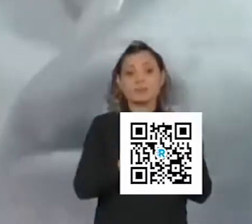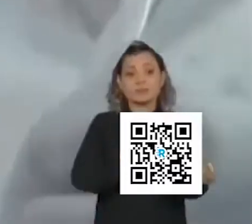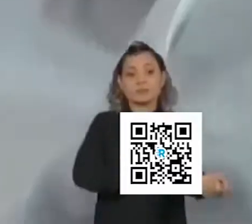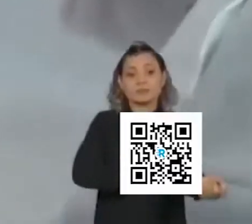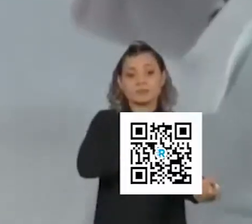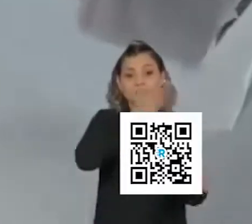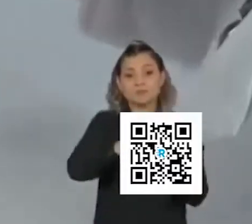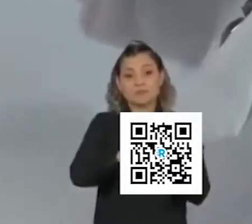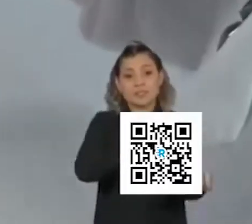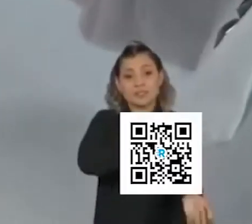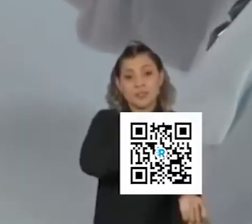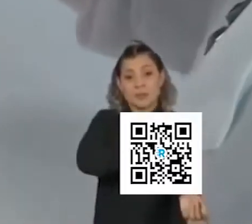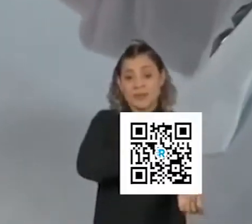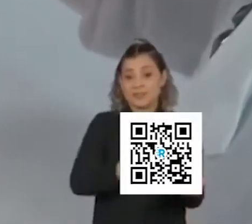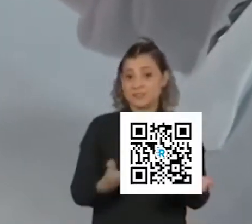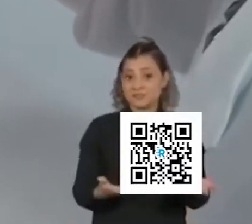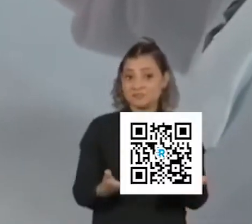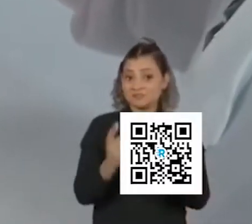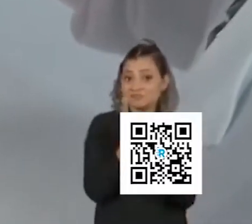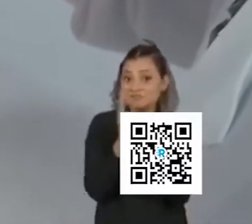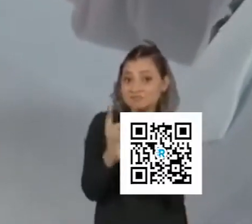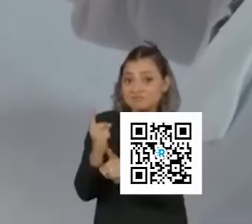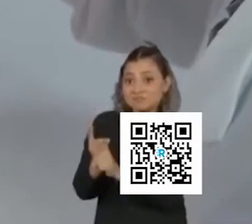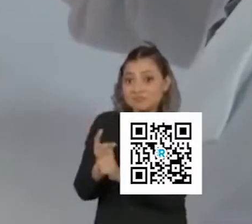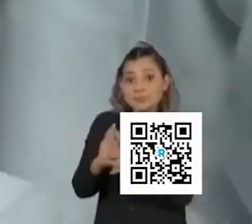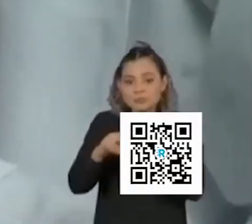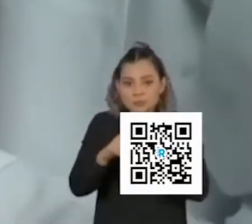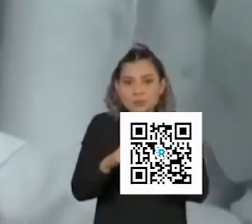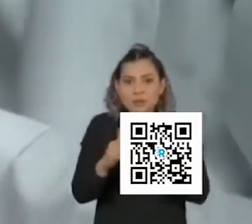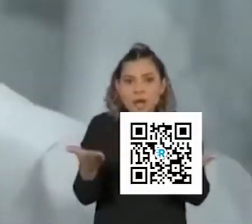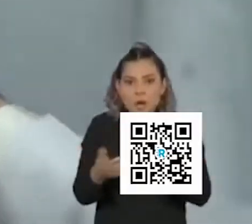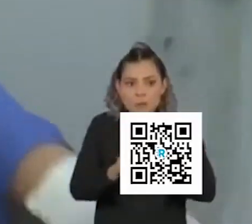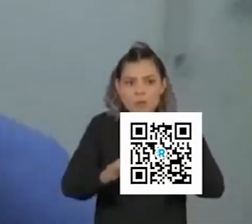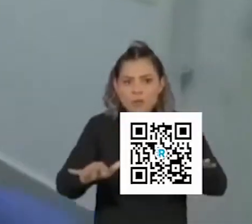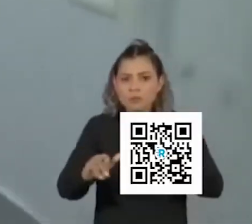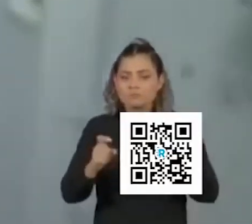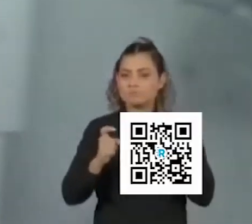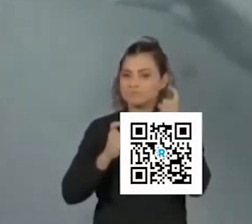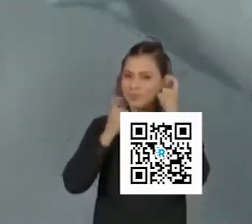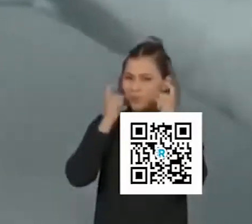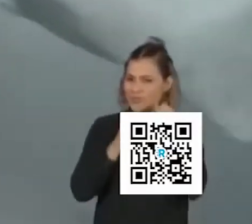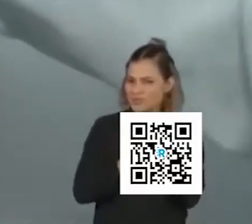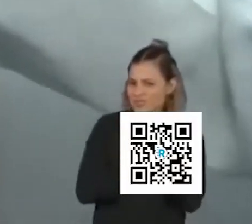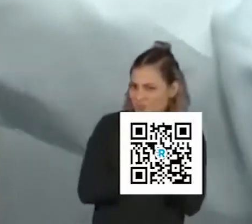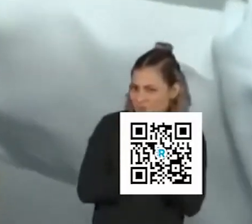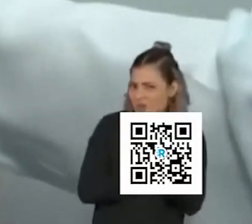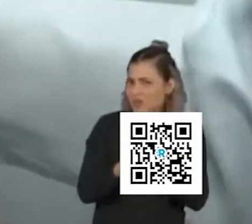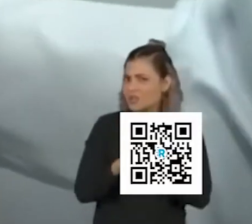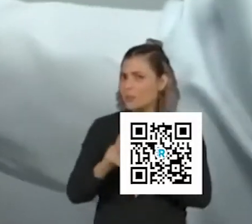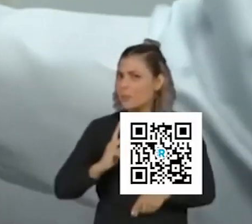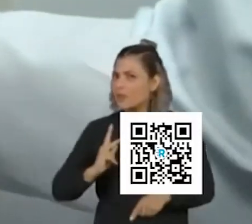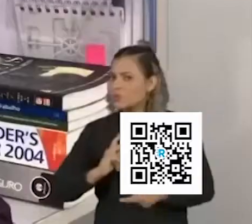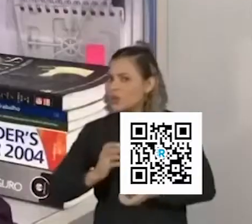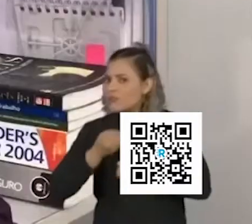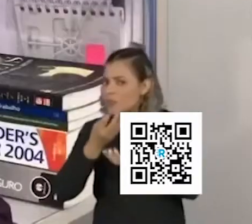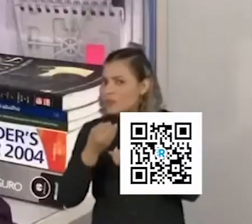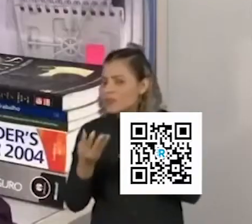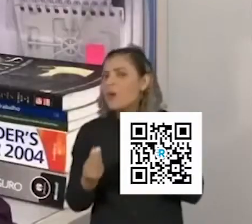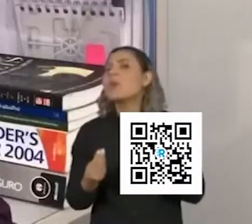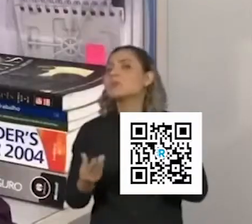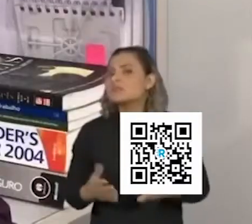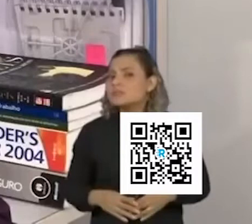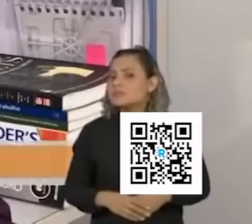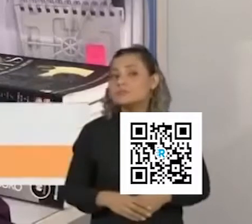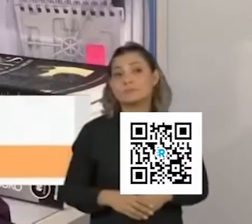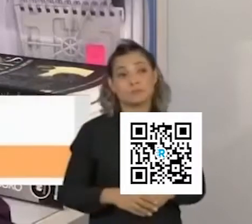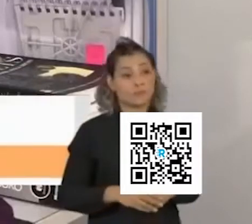e diabetes. Mas a popularização destes testes traz preocupações sobre segurança e privacidade de dados. As informações